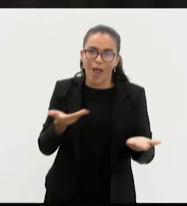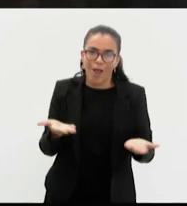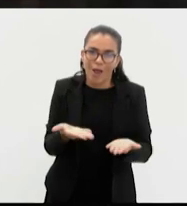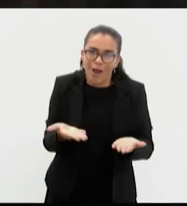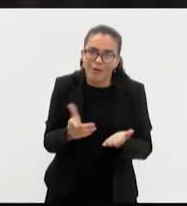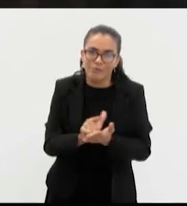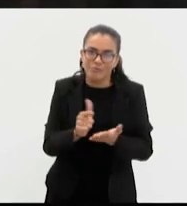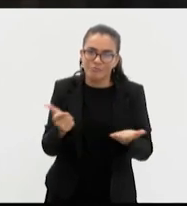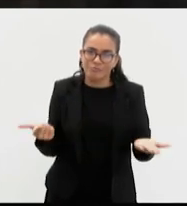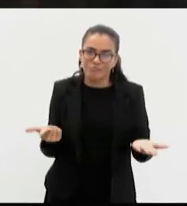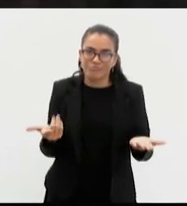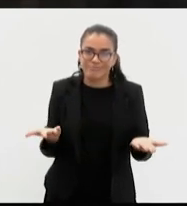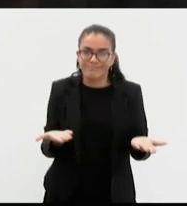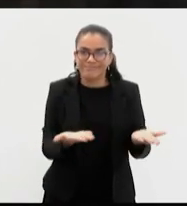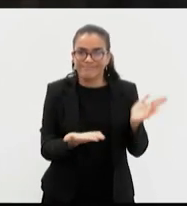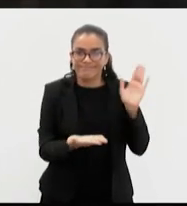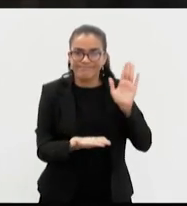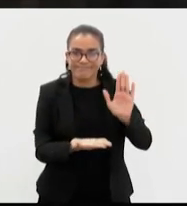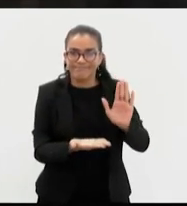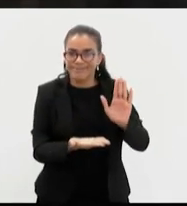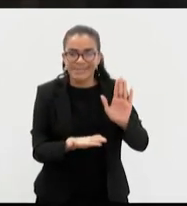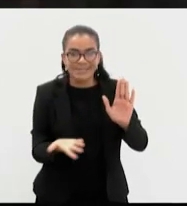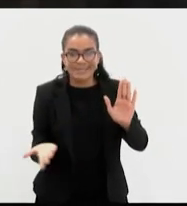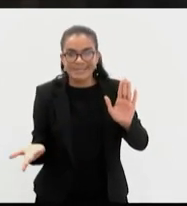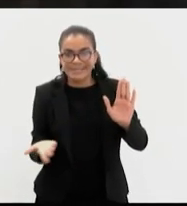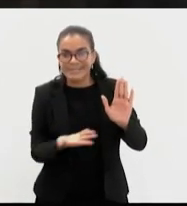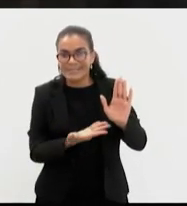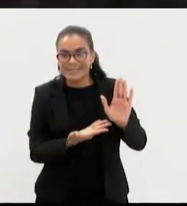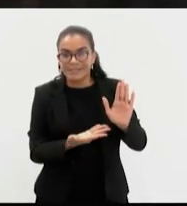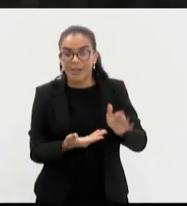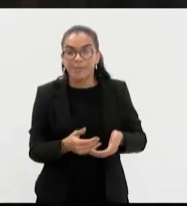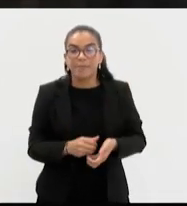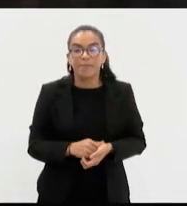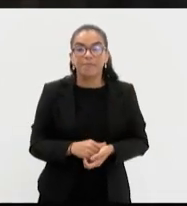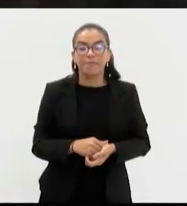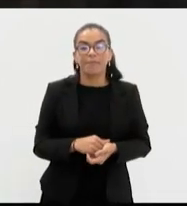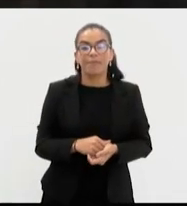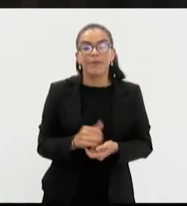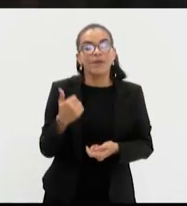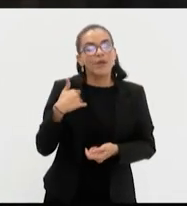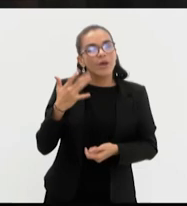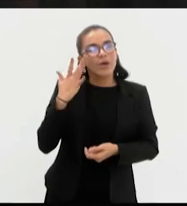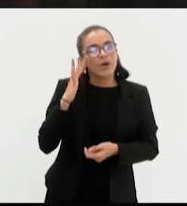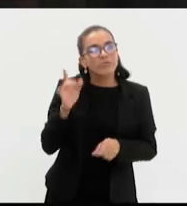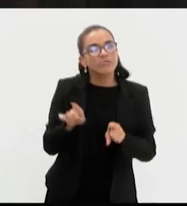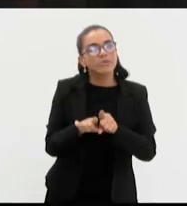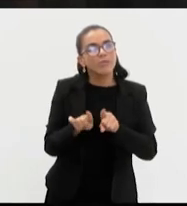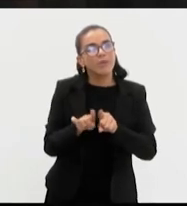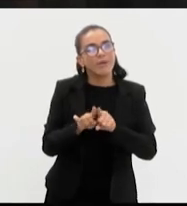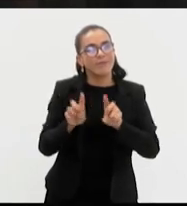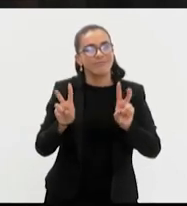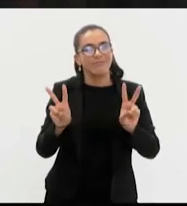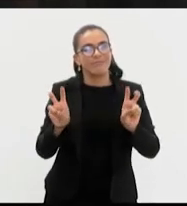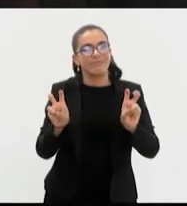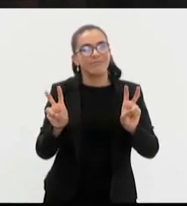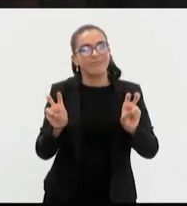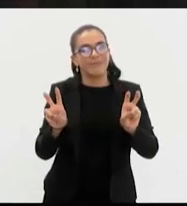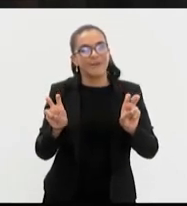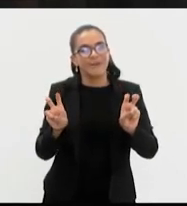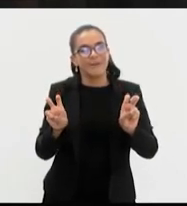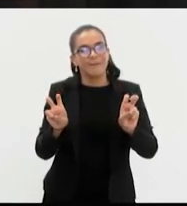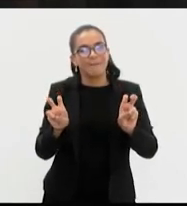meu entendimento inexiste e eu acho que esse tema é absolutamente